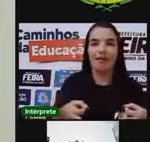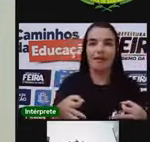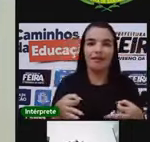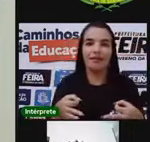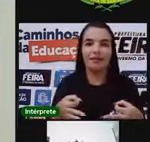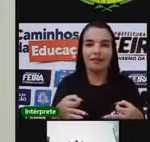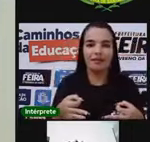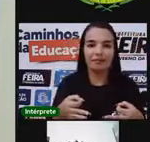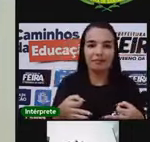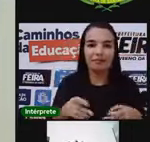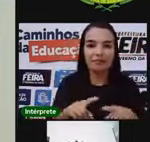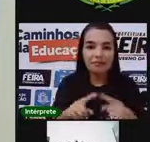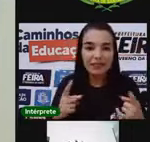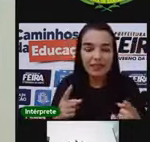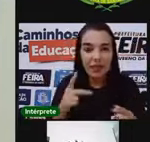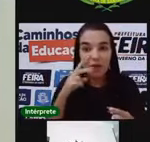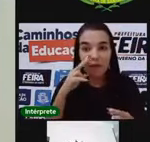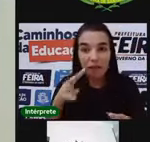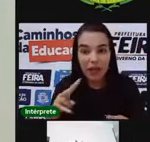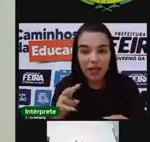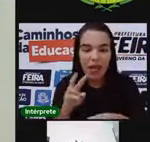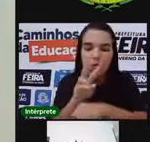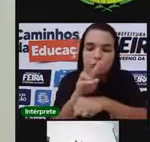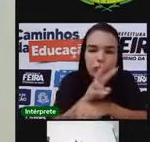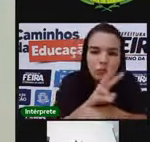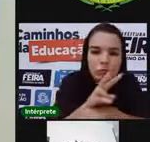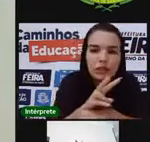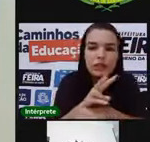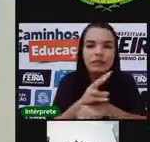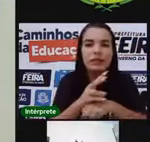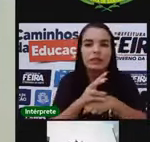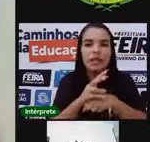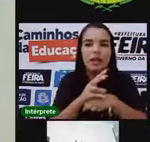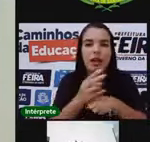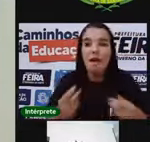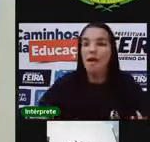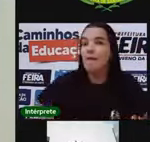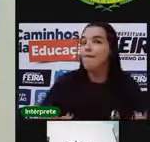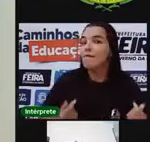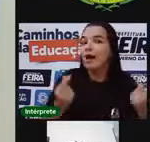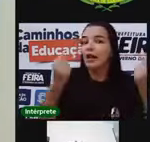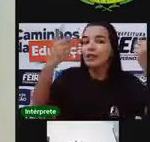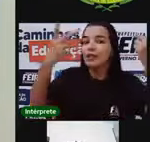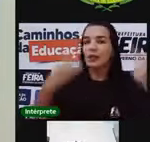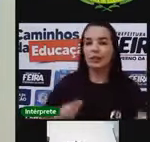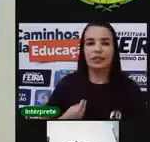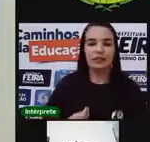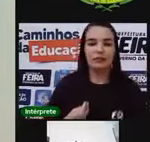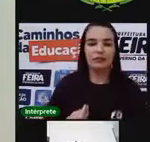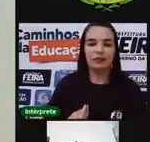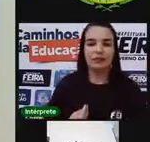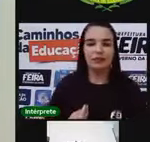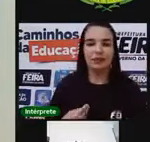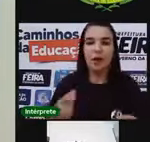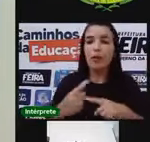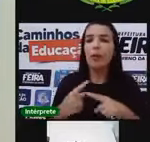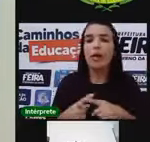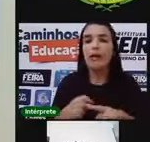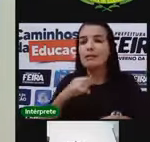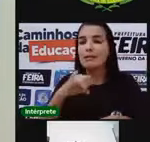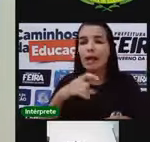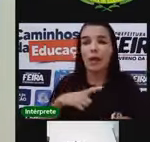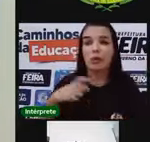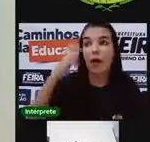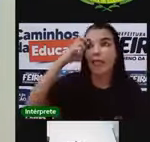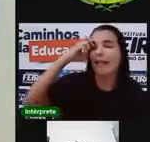da preservação e da valorização da vida. O que, que me adianta ter um grande conhecimento matemático se